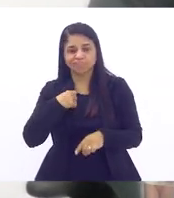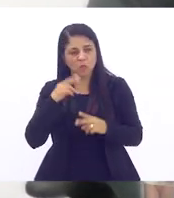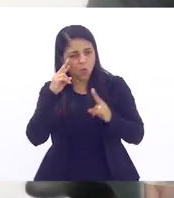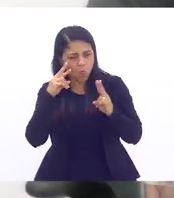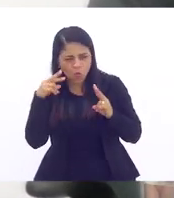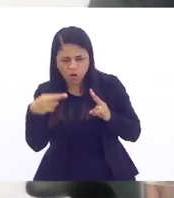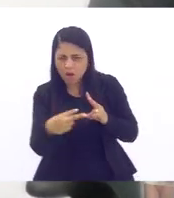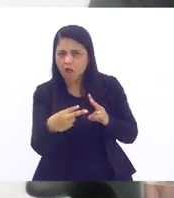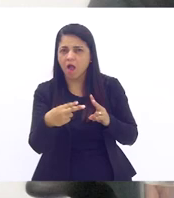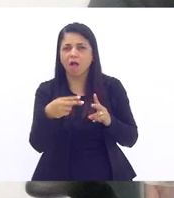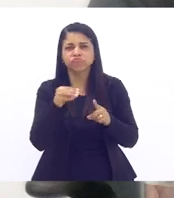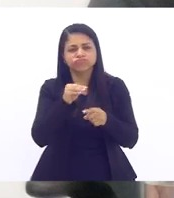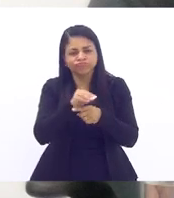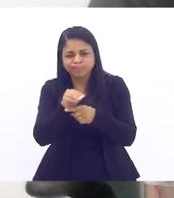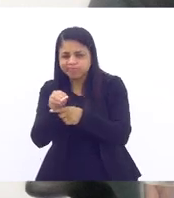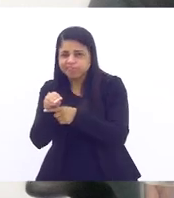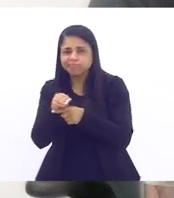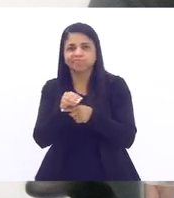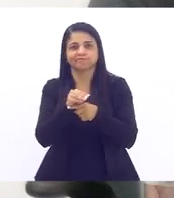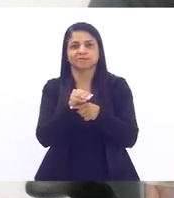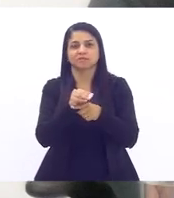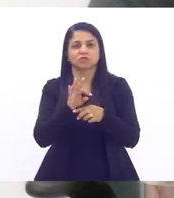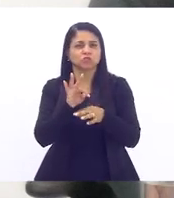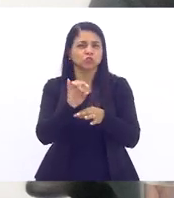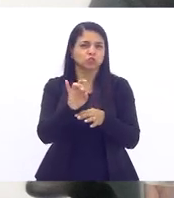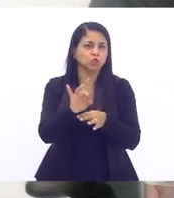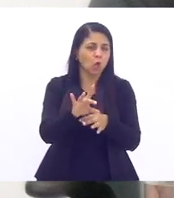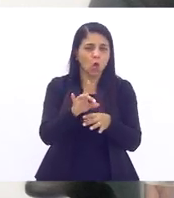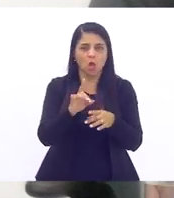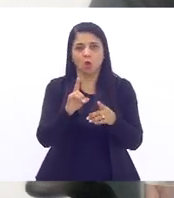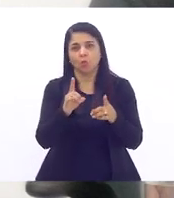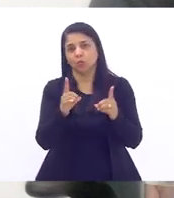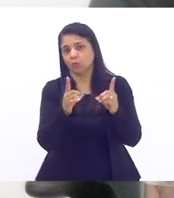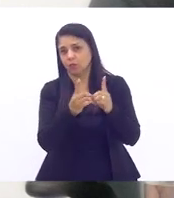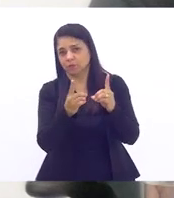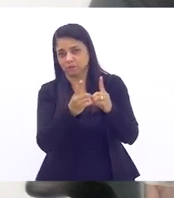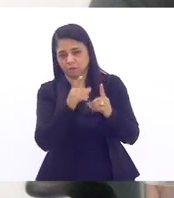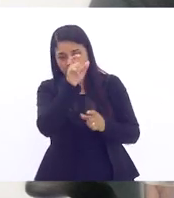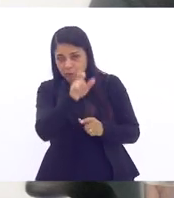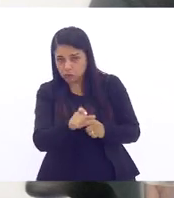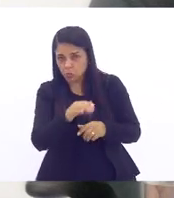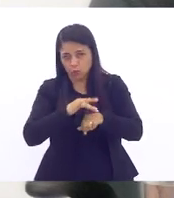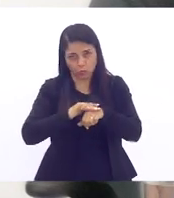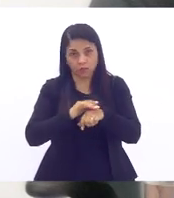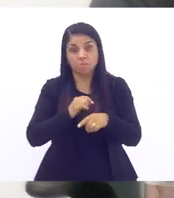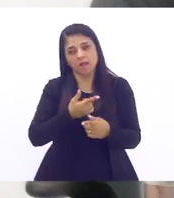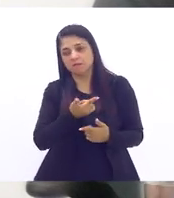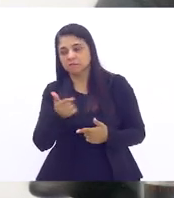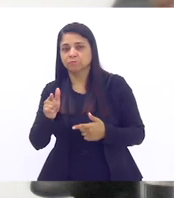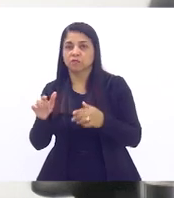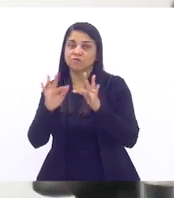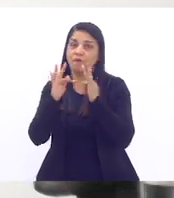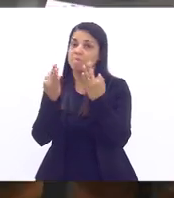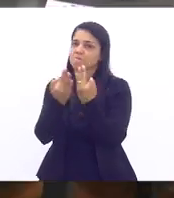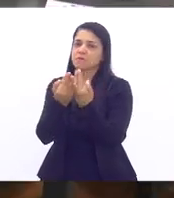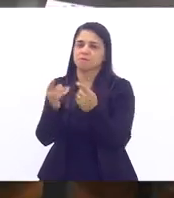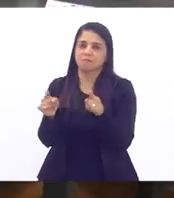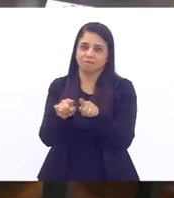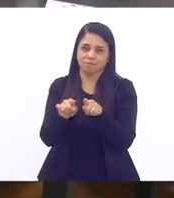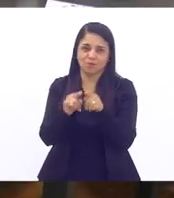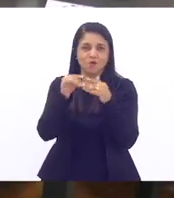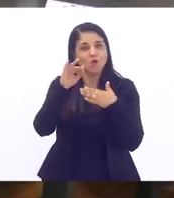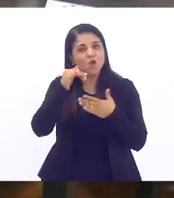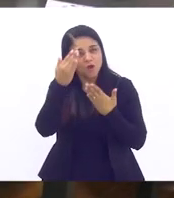só a doença como paciente como os familiares também tá bom muito obrigada pela oportunidade Muito obrigado